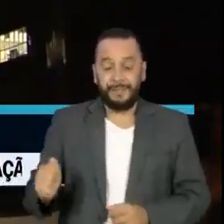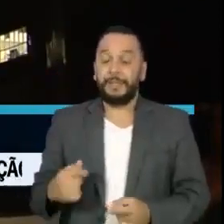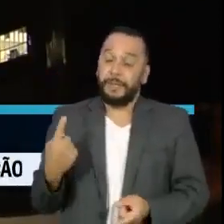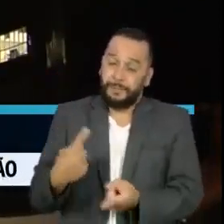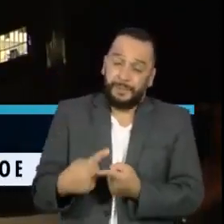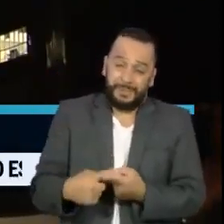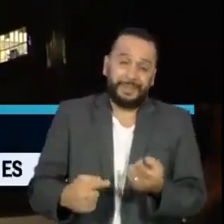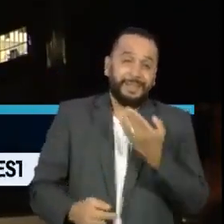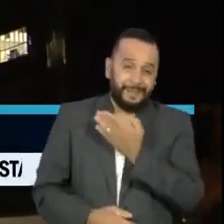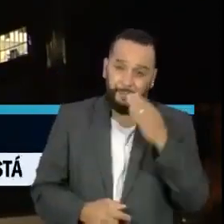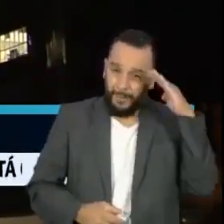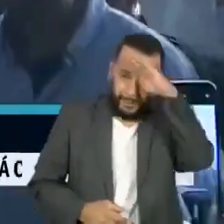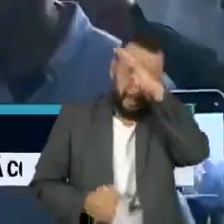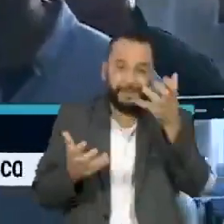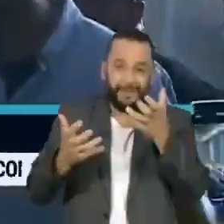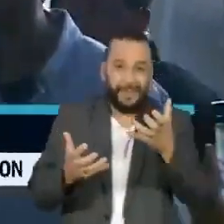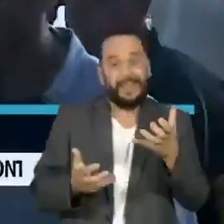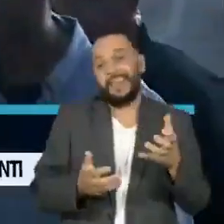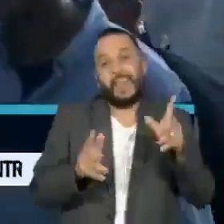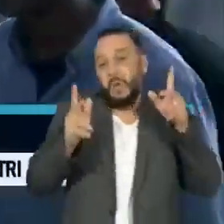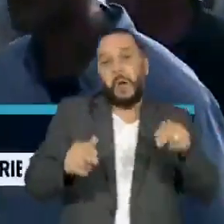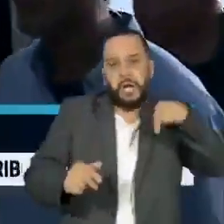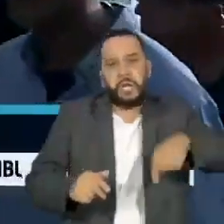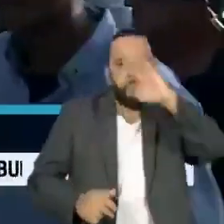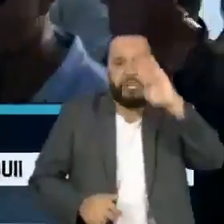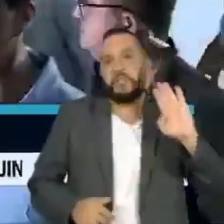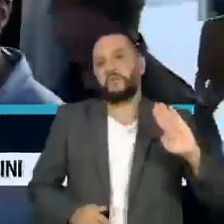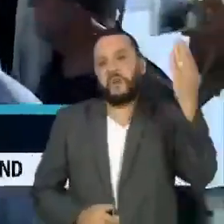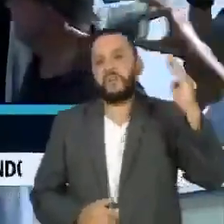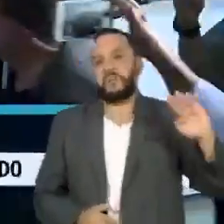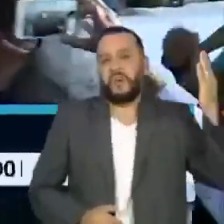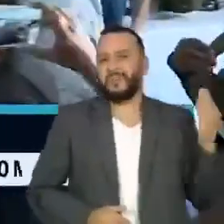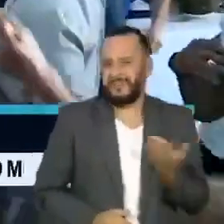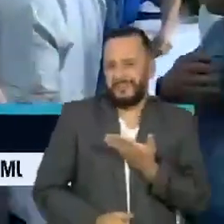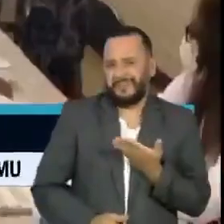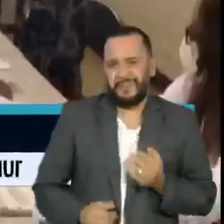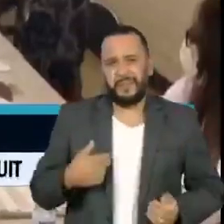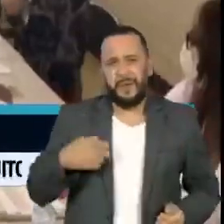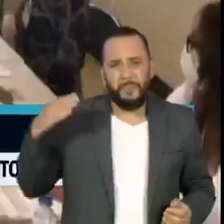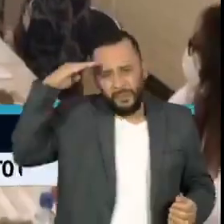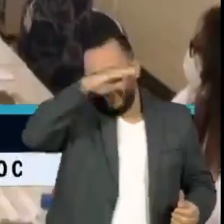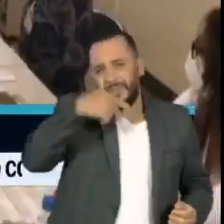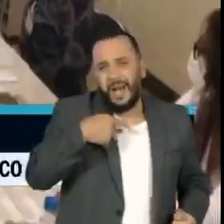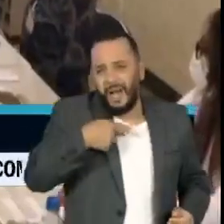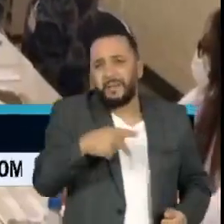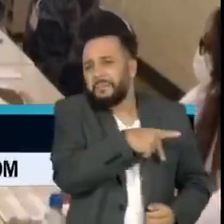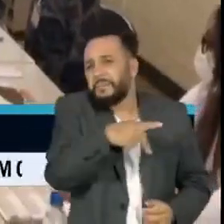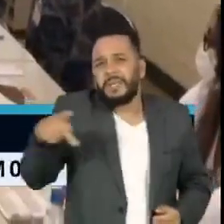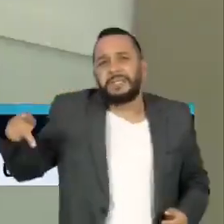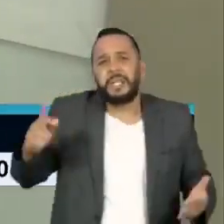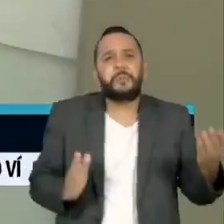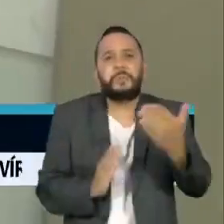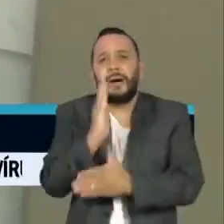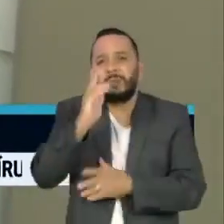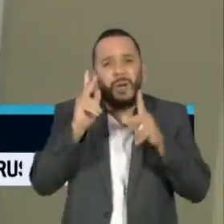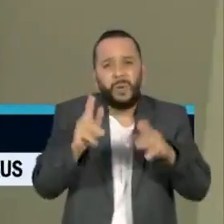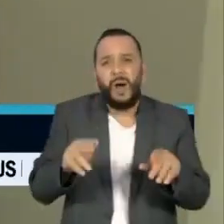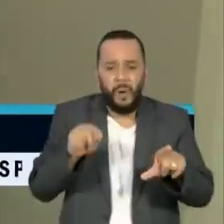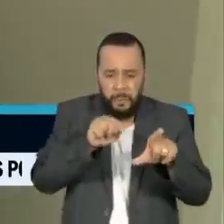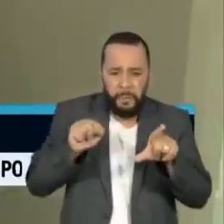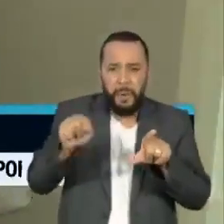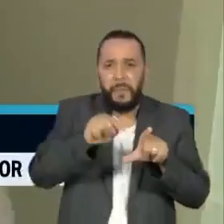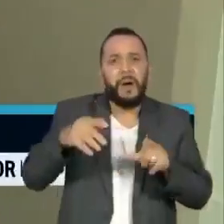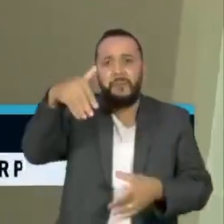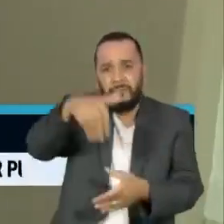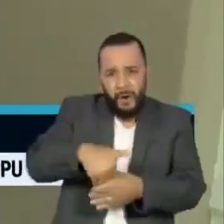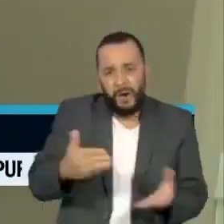descartada pelo Tribunal Superior Eleitoral. O próprio Bolsonaro foi eleito presidente da República pelo voto eletrônico, assim como em outras 5